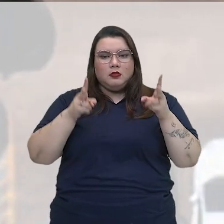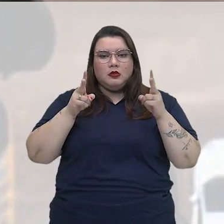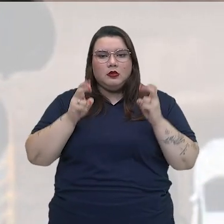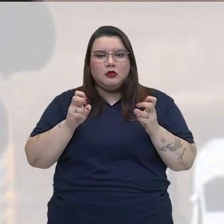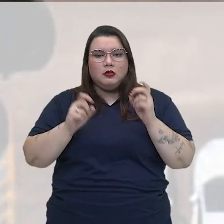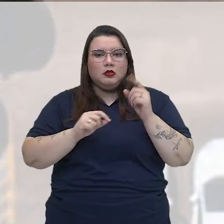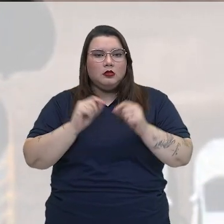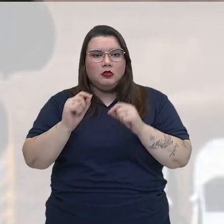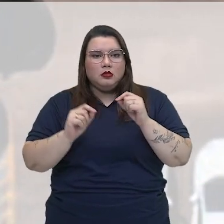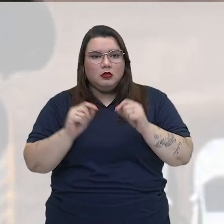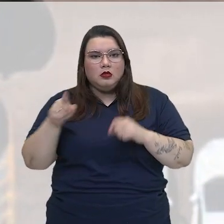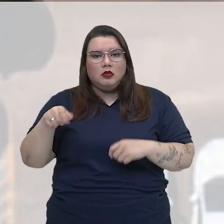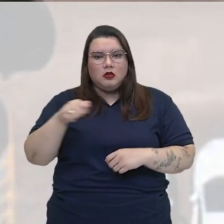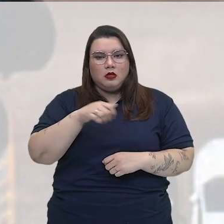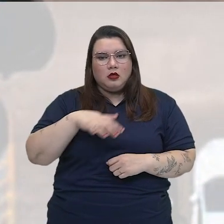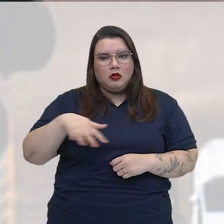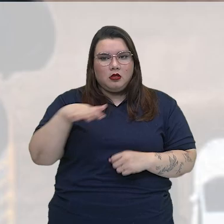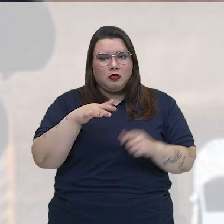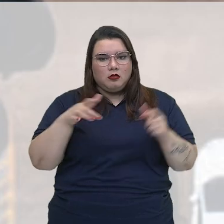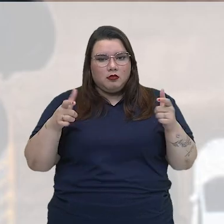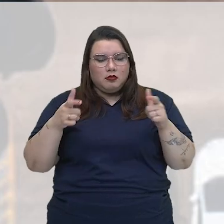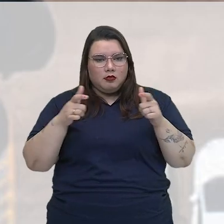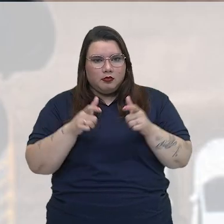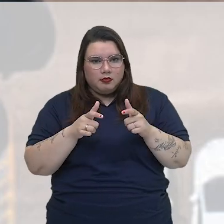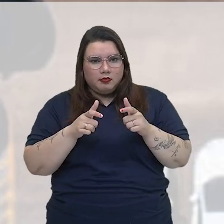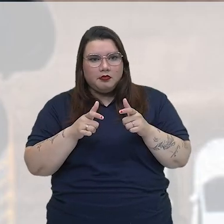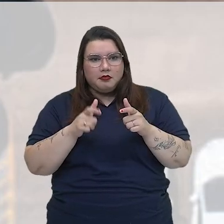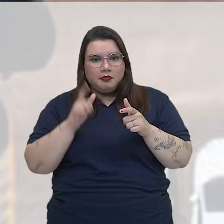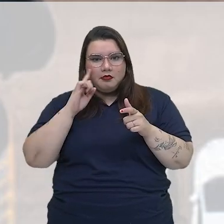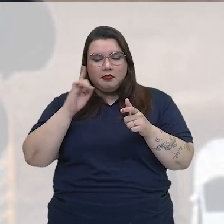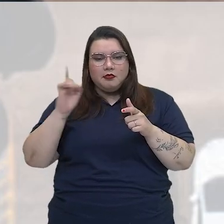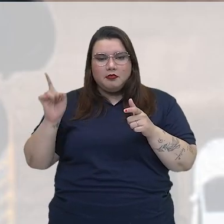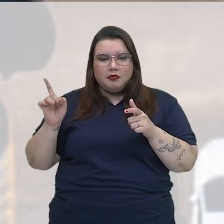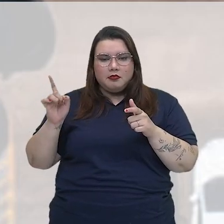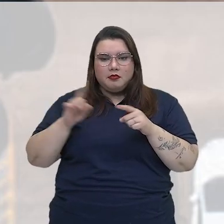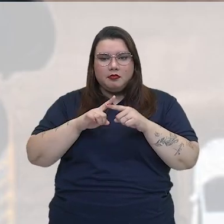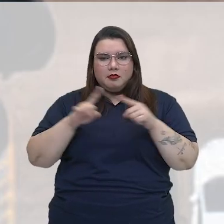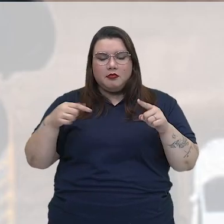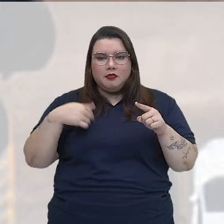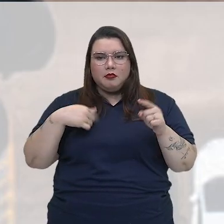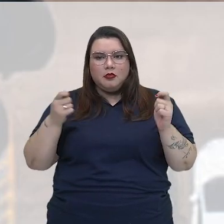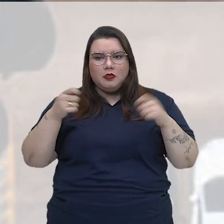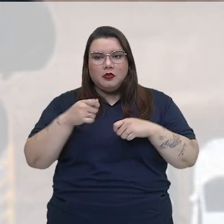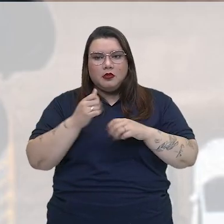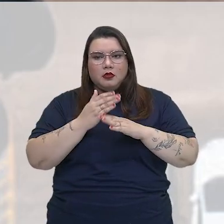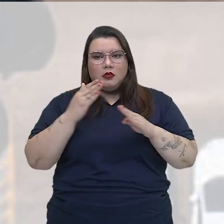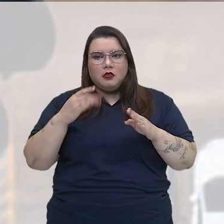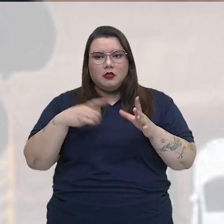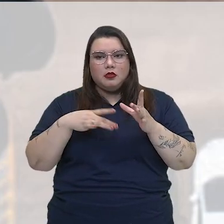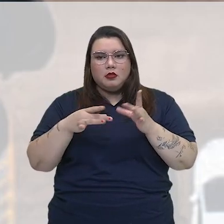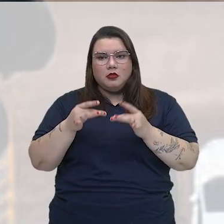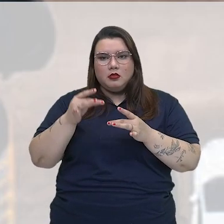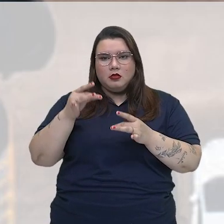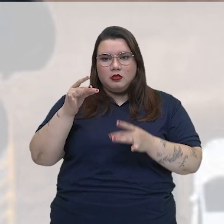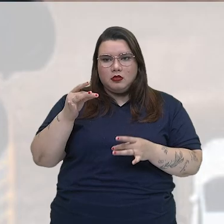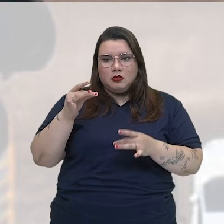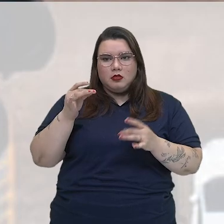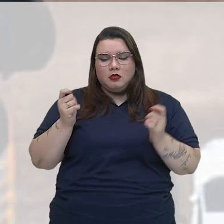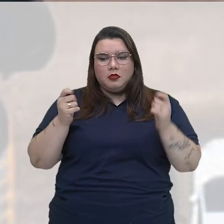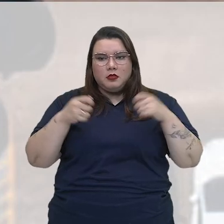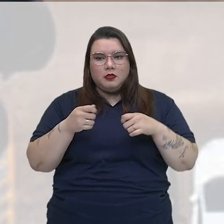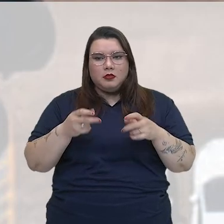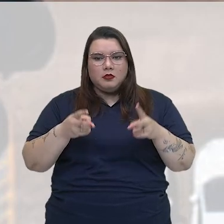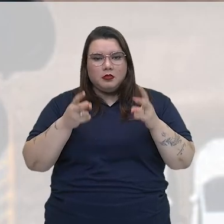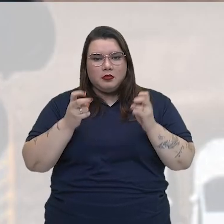observando que é uma área pequena aí aparecendo para vocês. Só que eu consigo identificar detalhes, eu